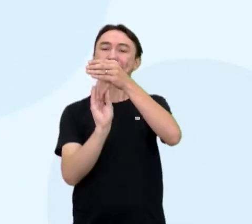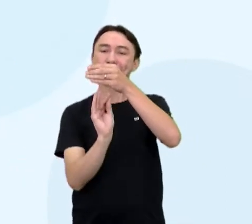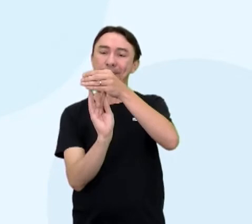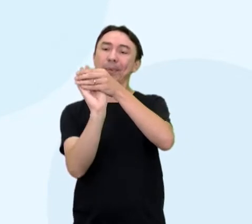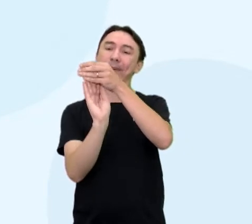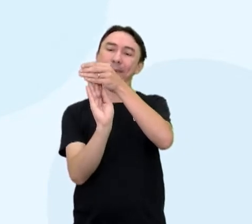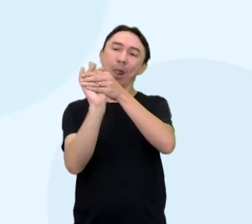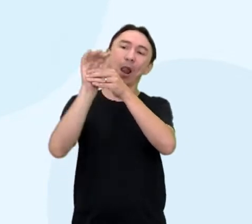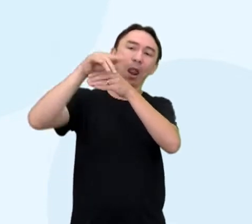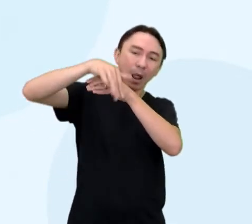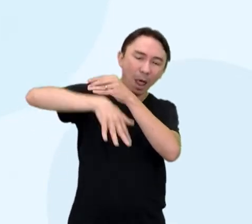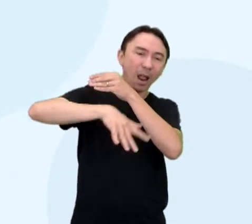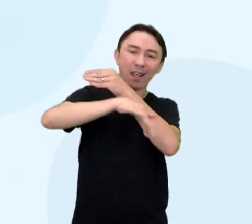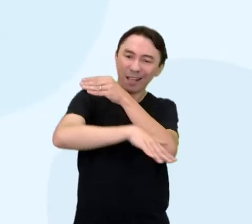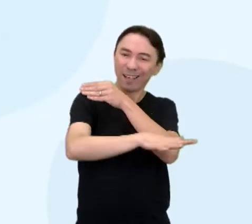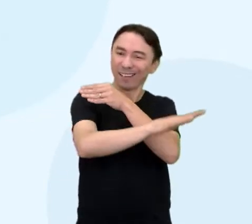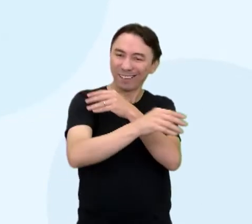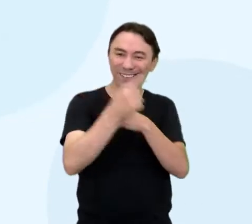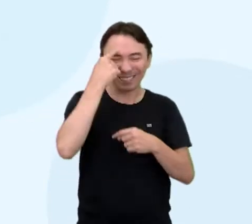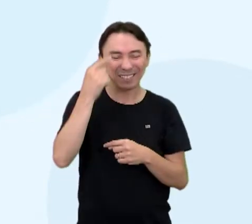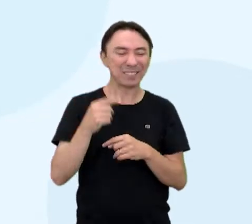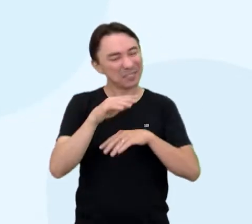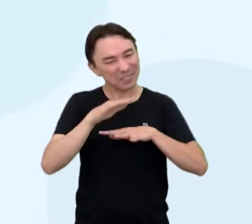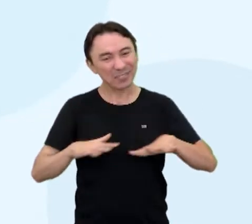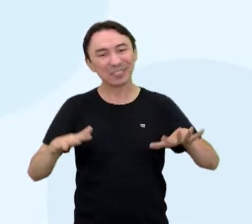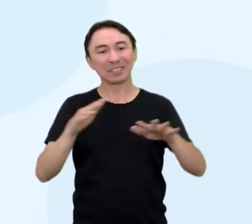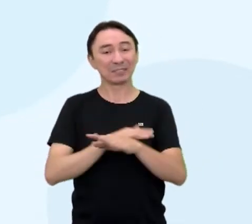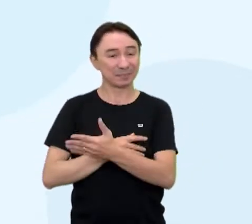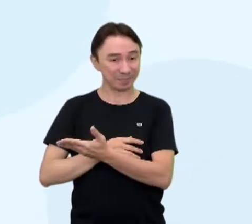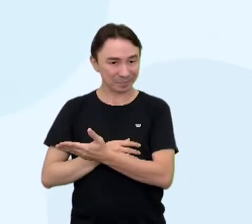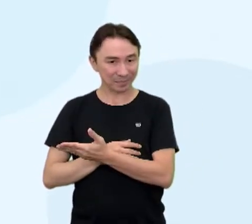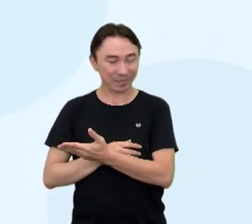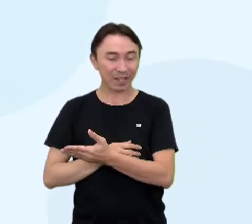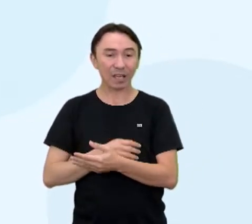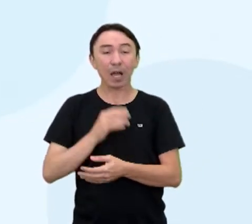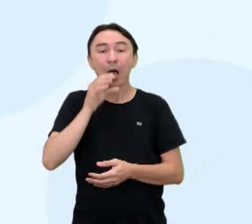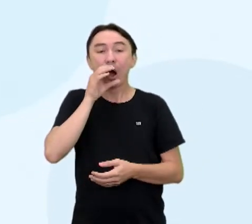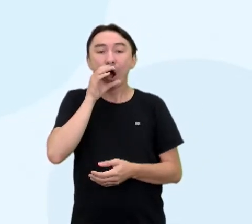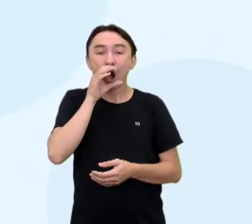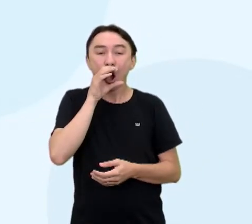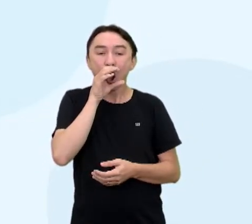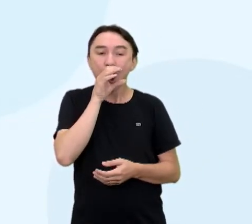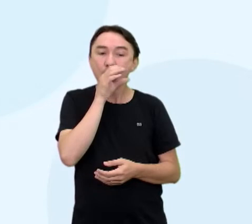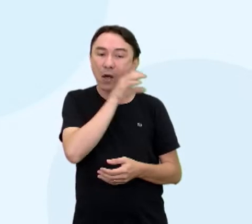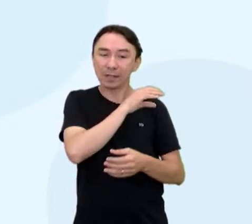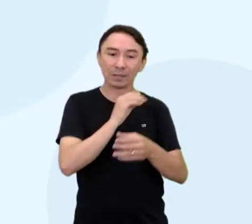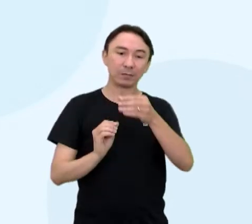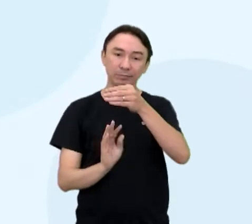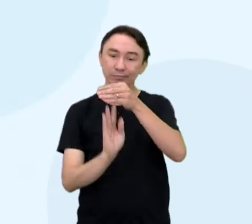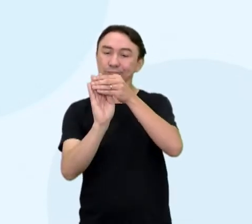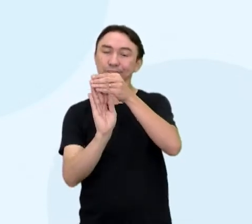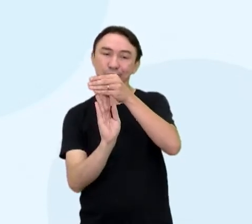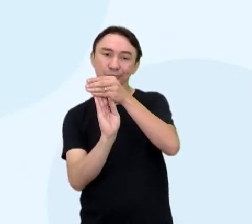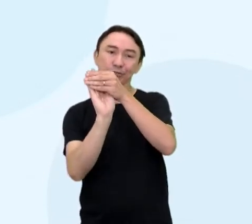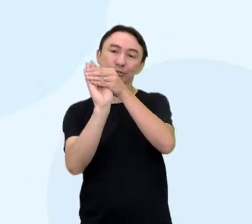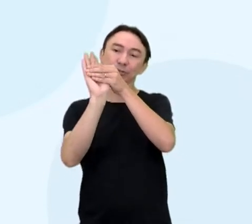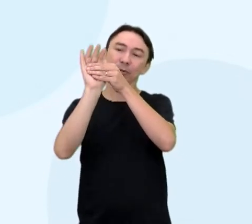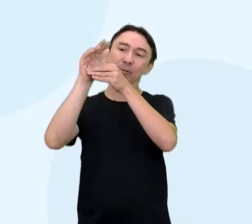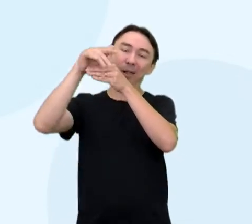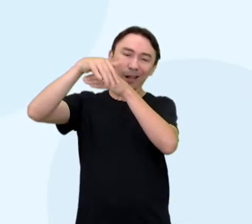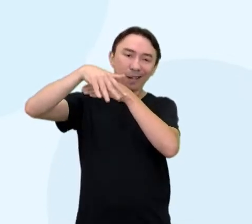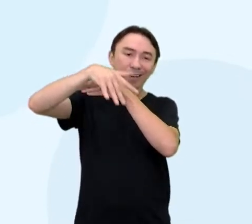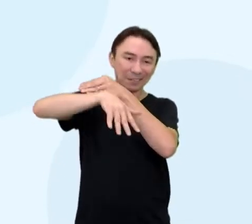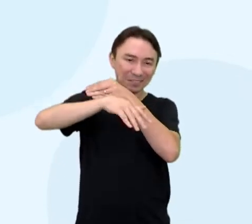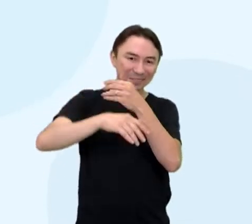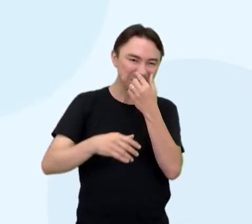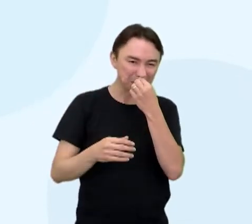Sempre lembrando que o que a gente fala desses fluidos é o magma, né? Tá lá, tá escrito lá o mantle, né? É um manto, né? Tem a astenosfera,